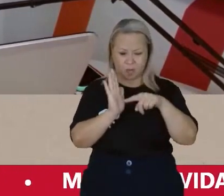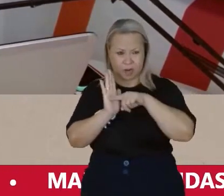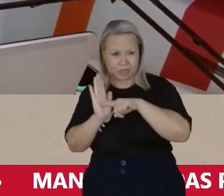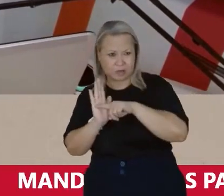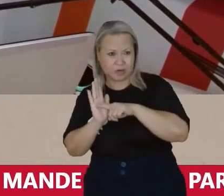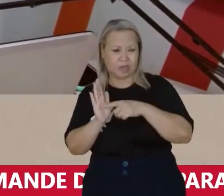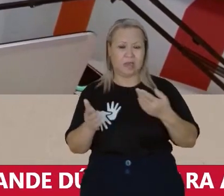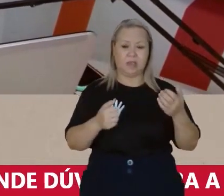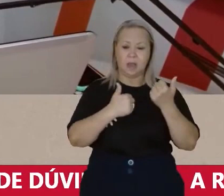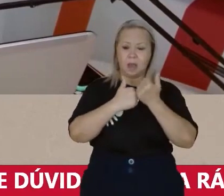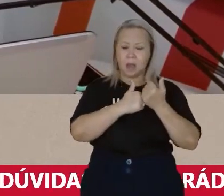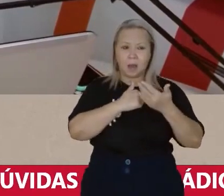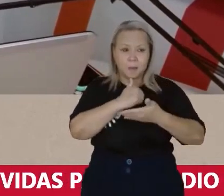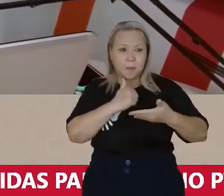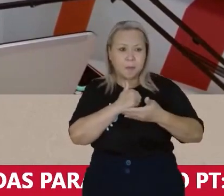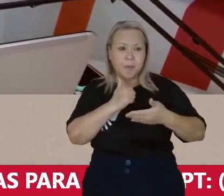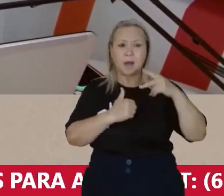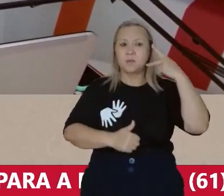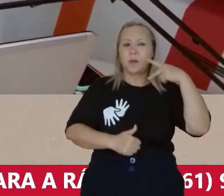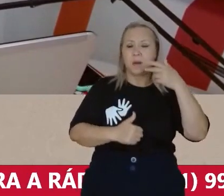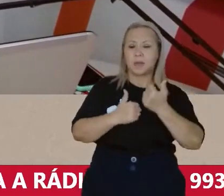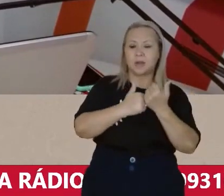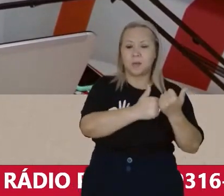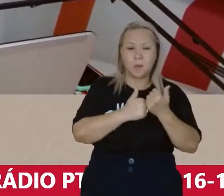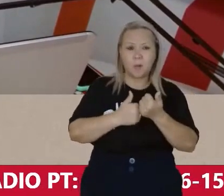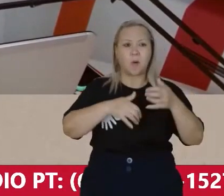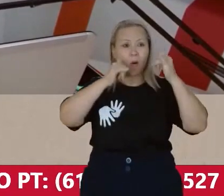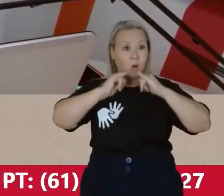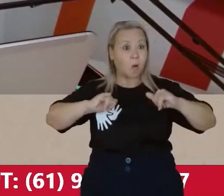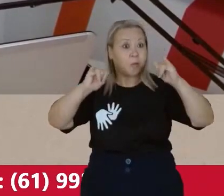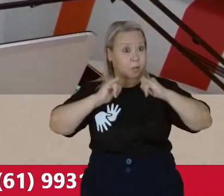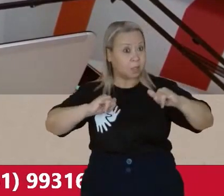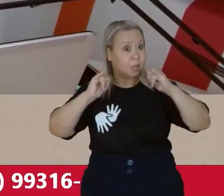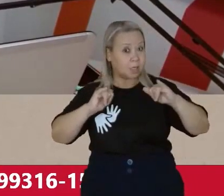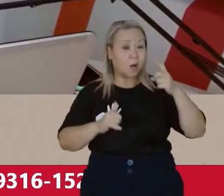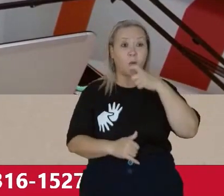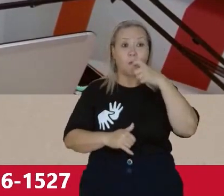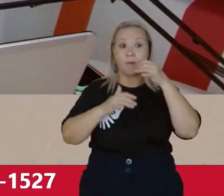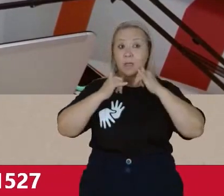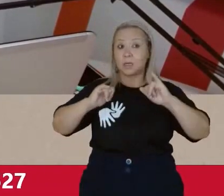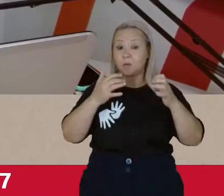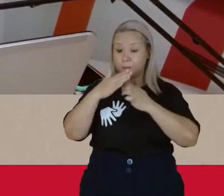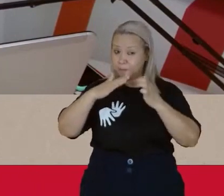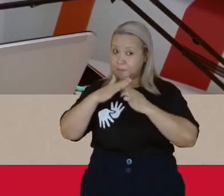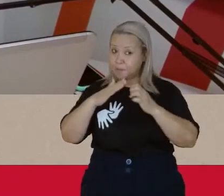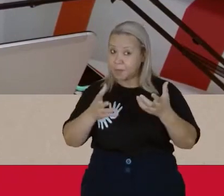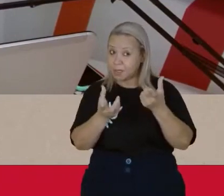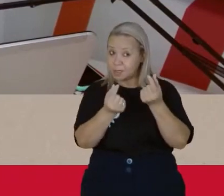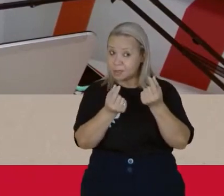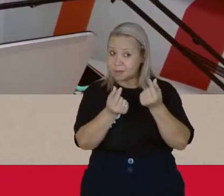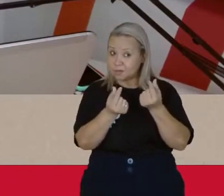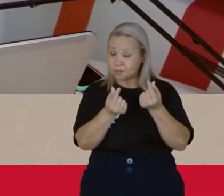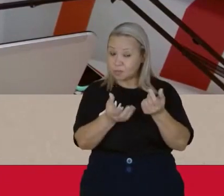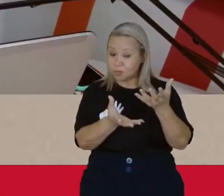parlamentar de apoio, meios de comunicação que disseminaram sabidamente fake news, empresas que ganharam rios de